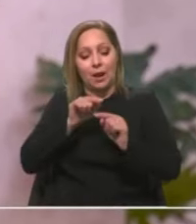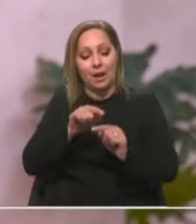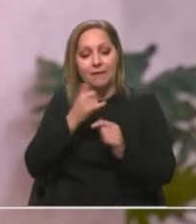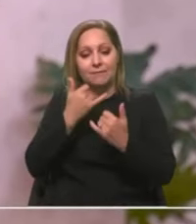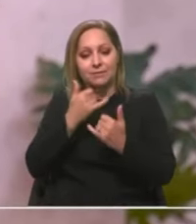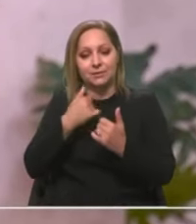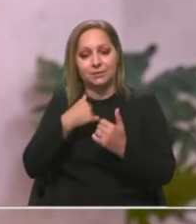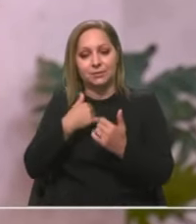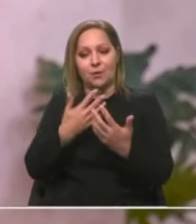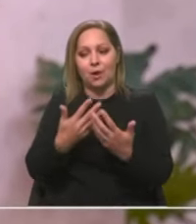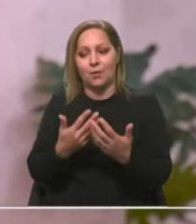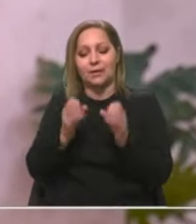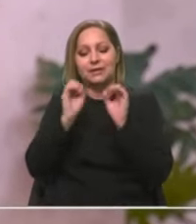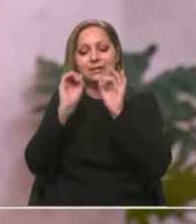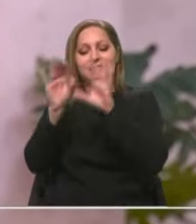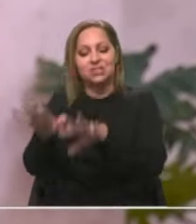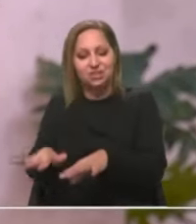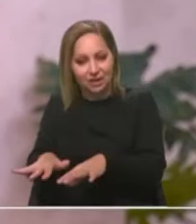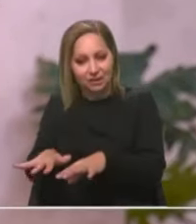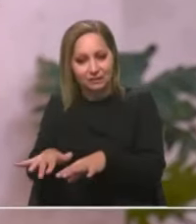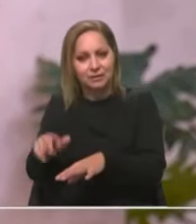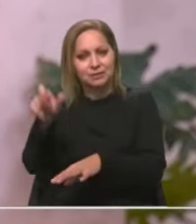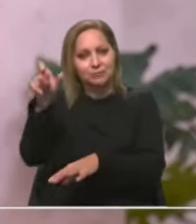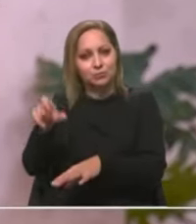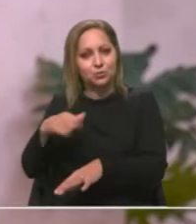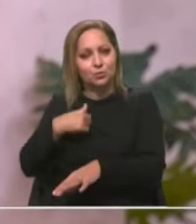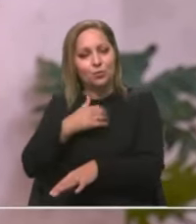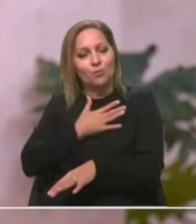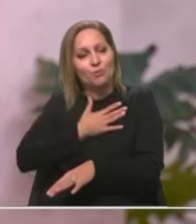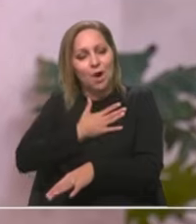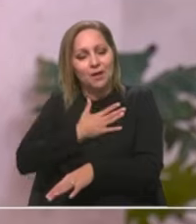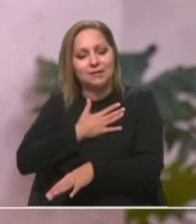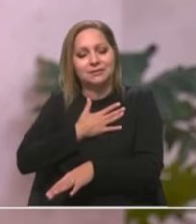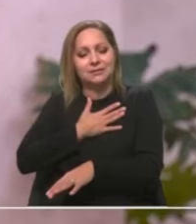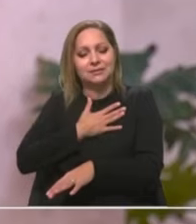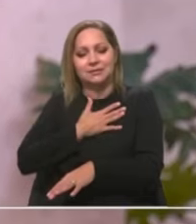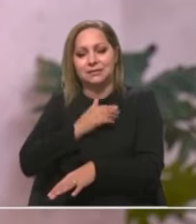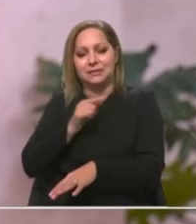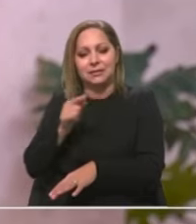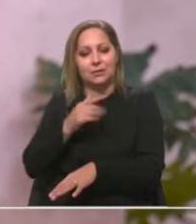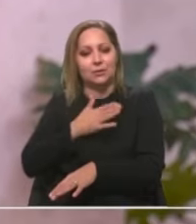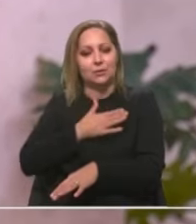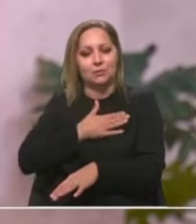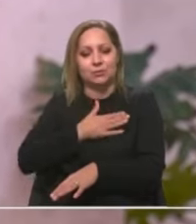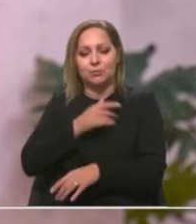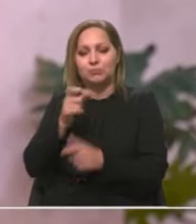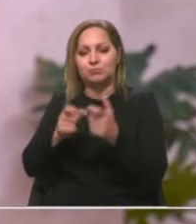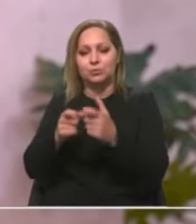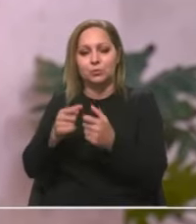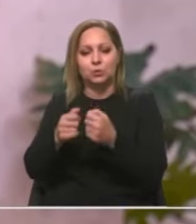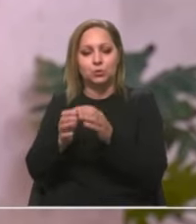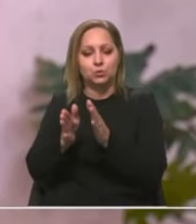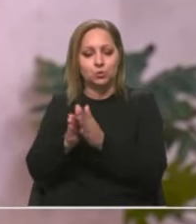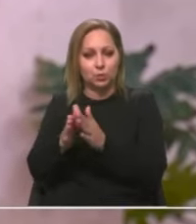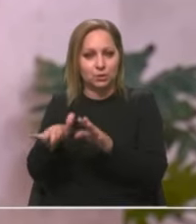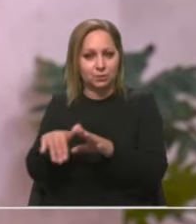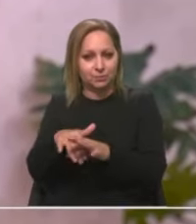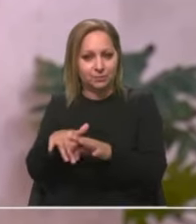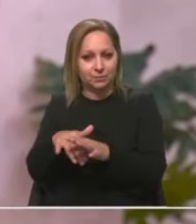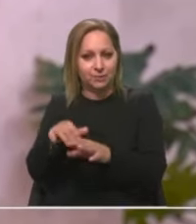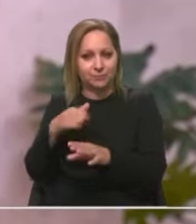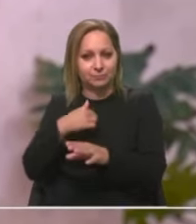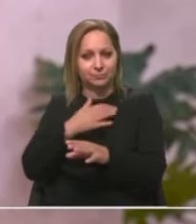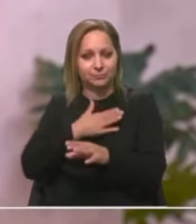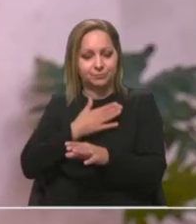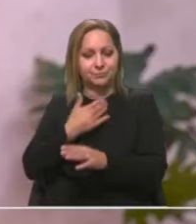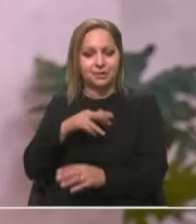trás e deixar pessoas que eu queria tanto. Adorei a todos os concursantes, mas, claro, deixei